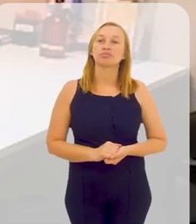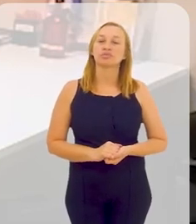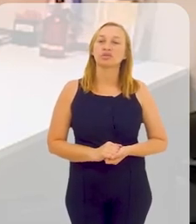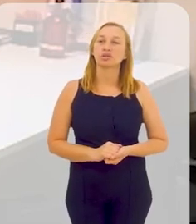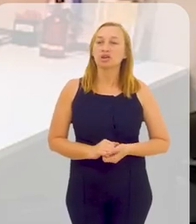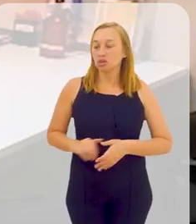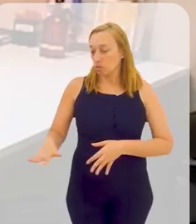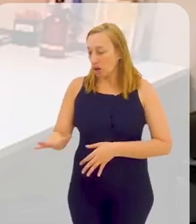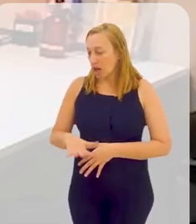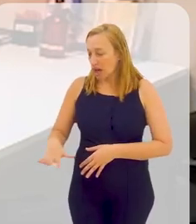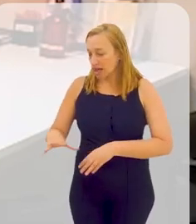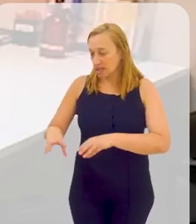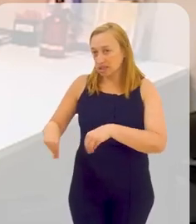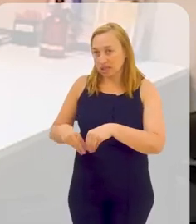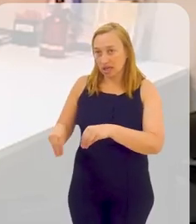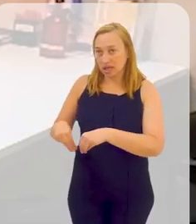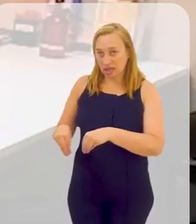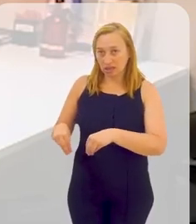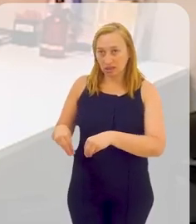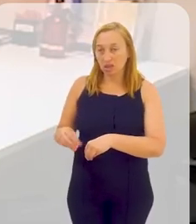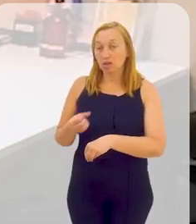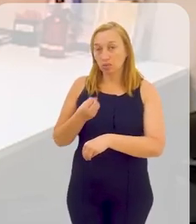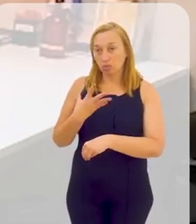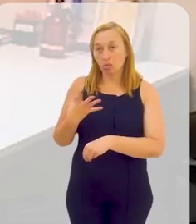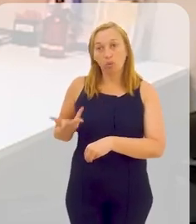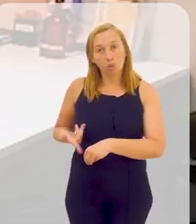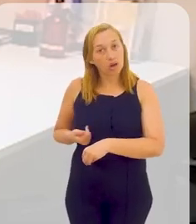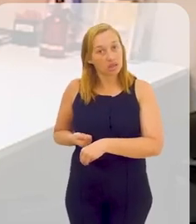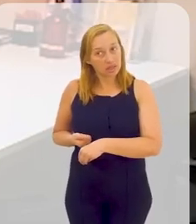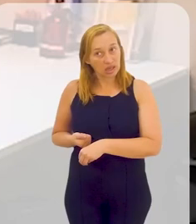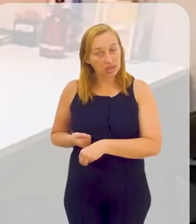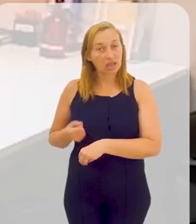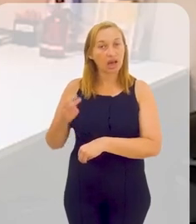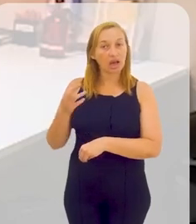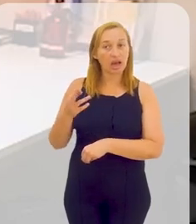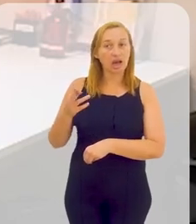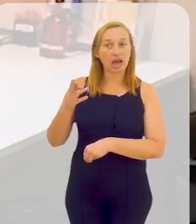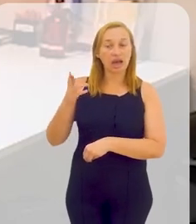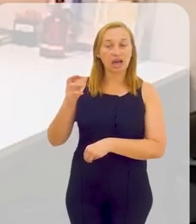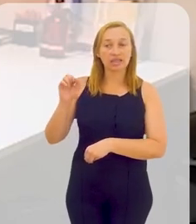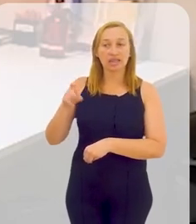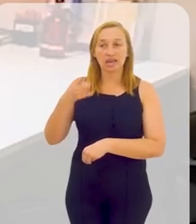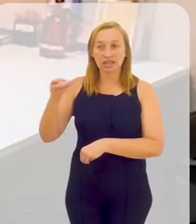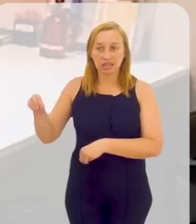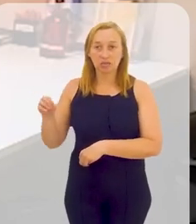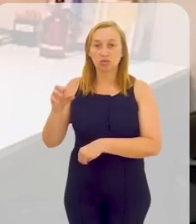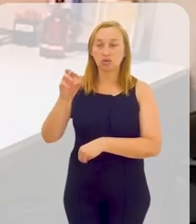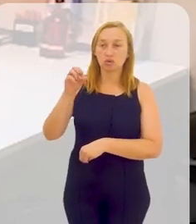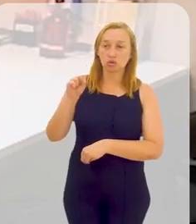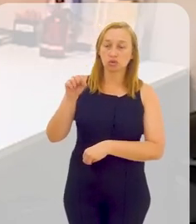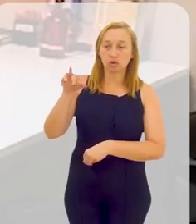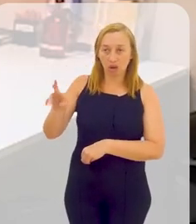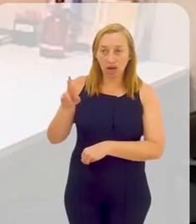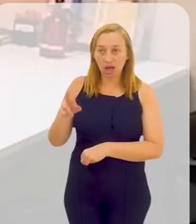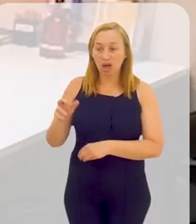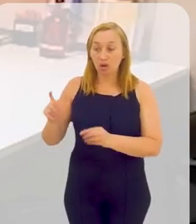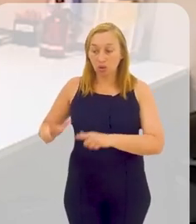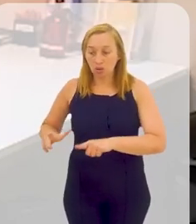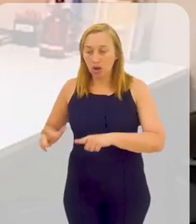instalada numa área de terreno que tenha boas condições boa e radiação solar é boa